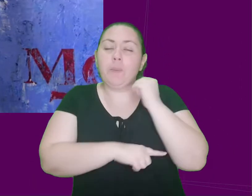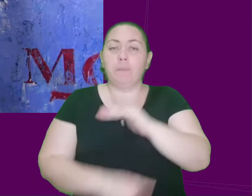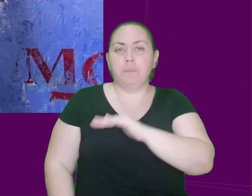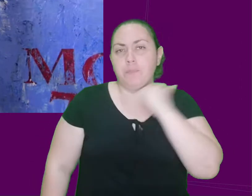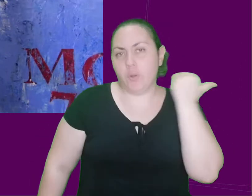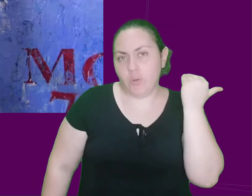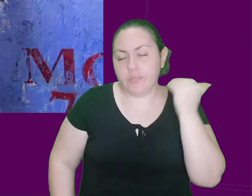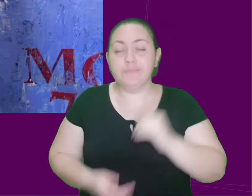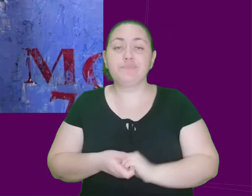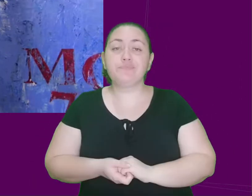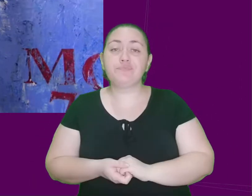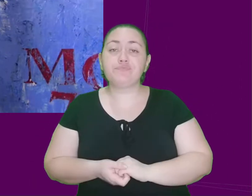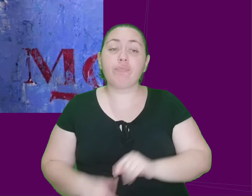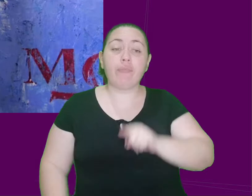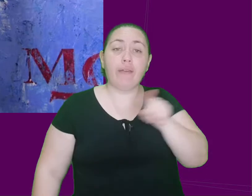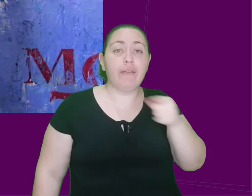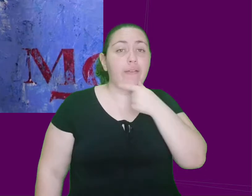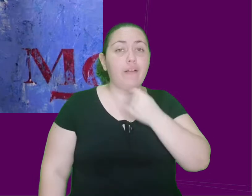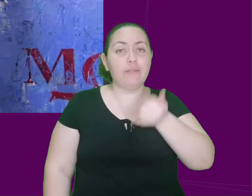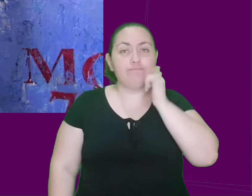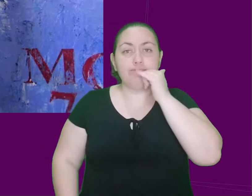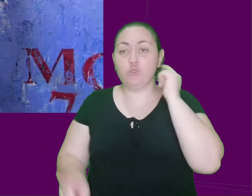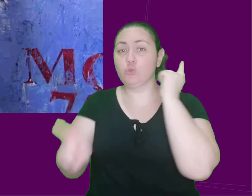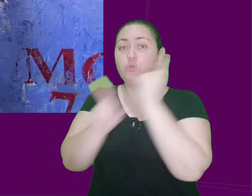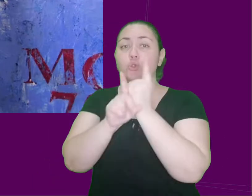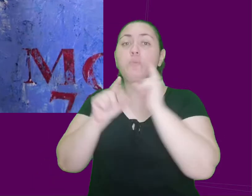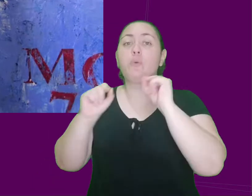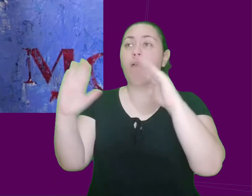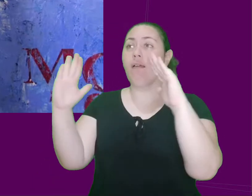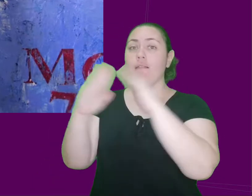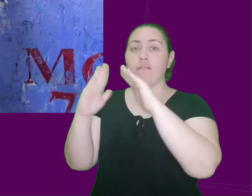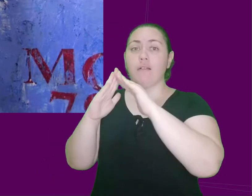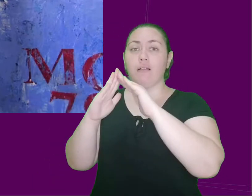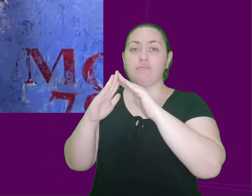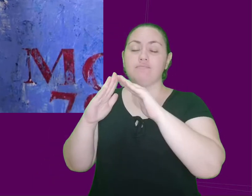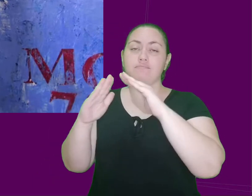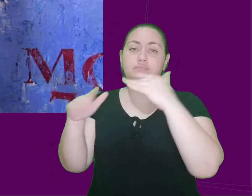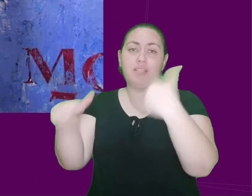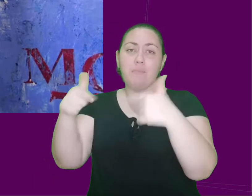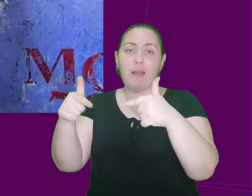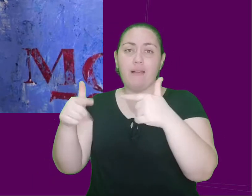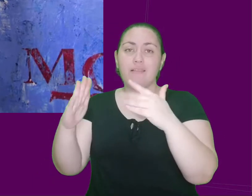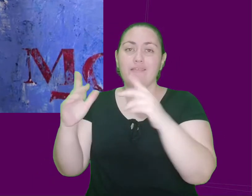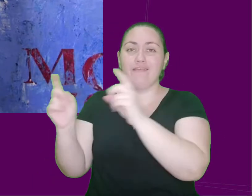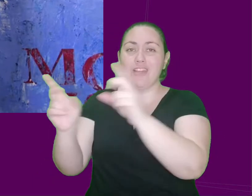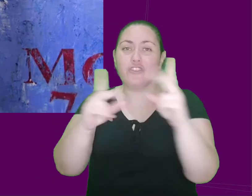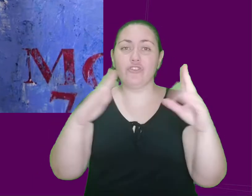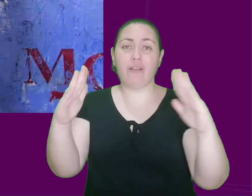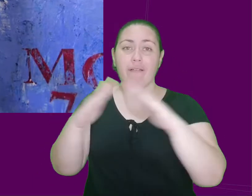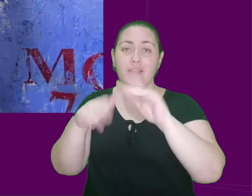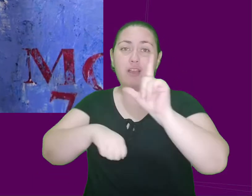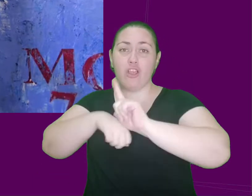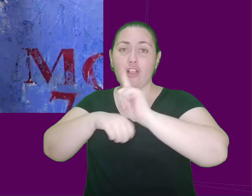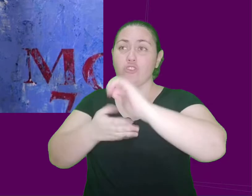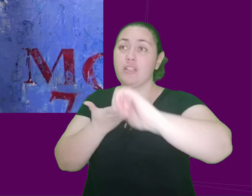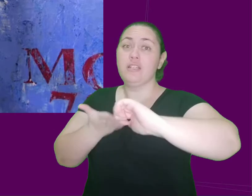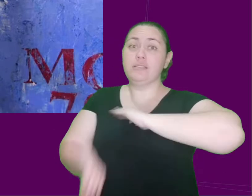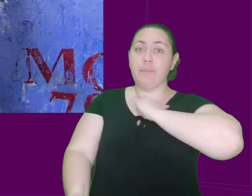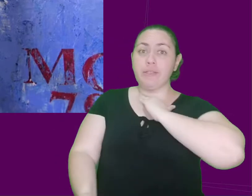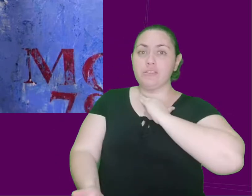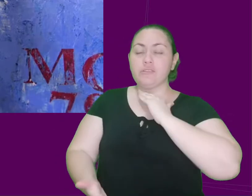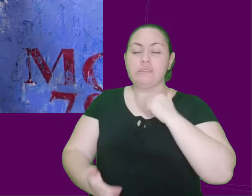final. Além disso, ele descobre que será despedido da imobiliária em que ele trabalhava e esse